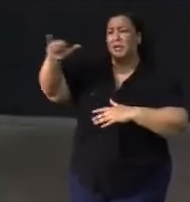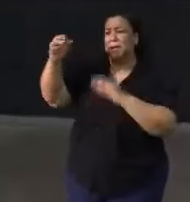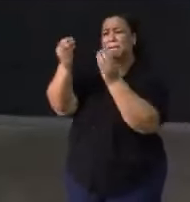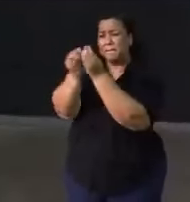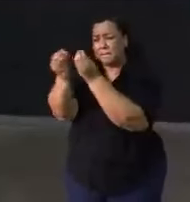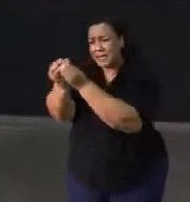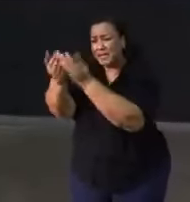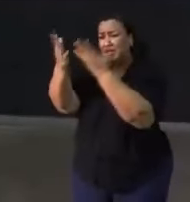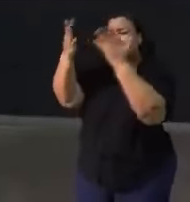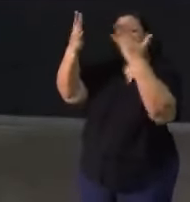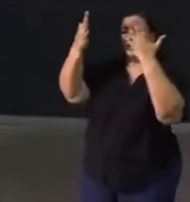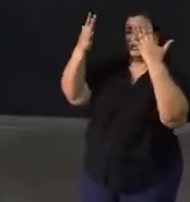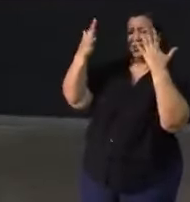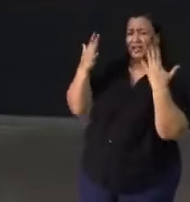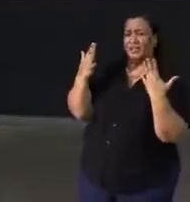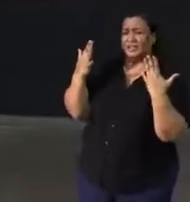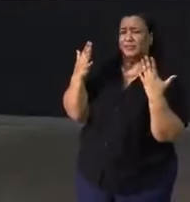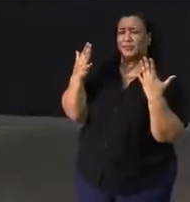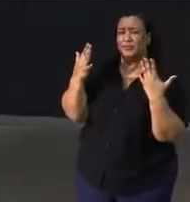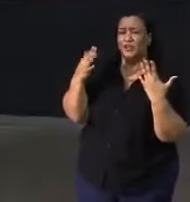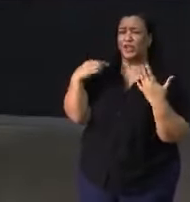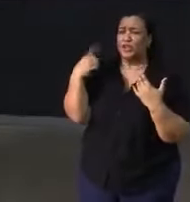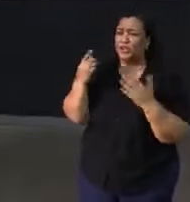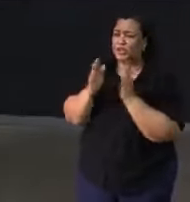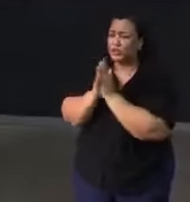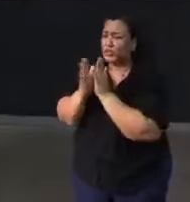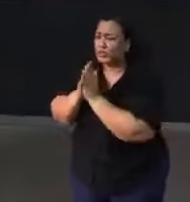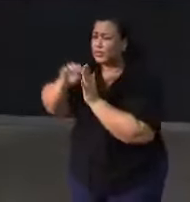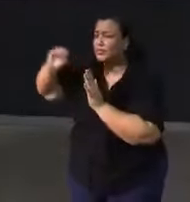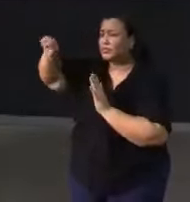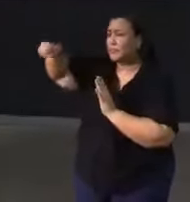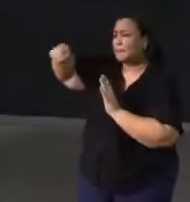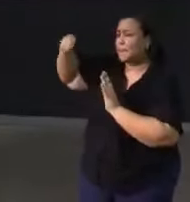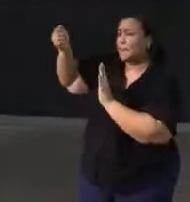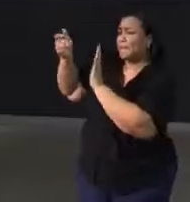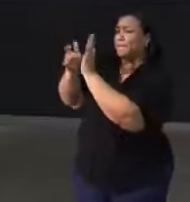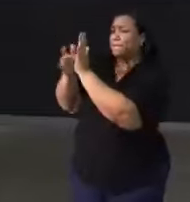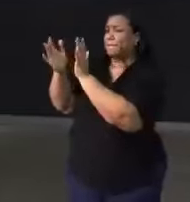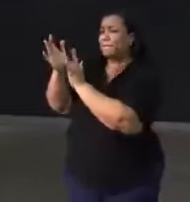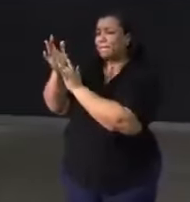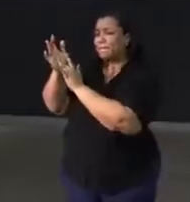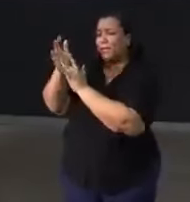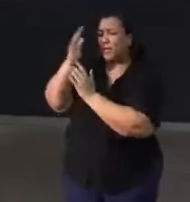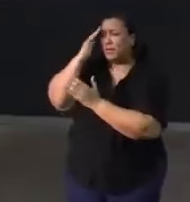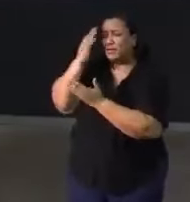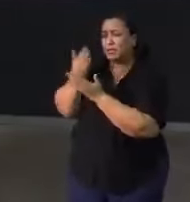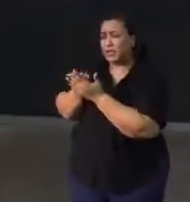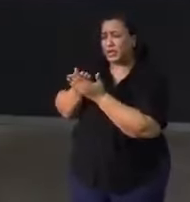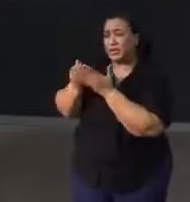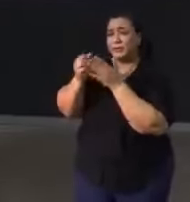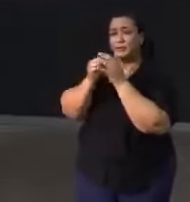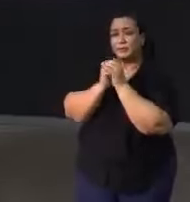milagre extraordinário. Essa é a oração que fazemos em nome de Jesus, e quem crê, diga. Amém.